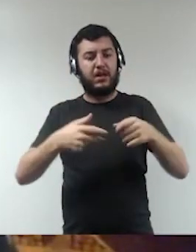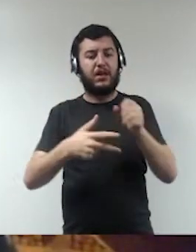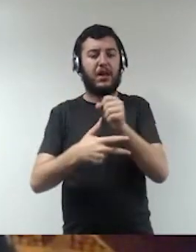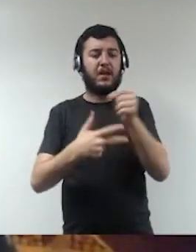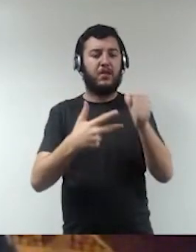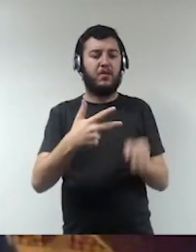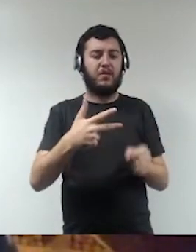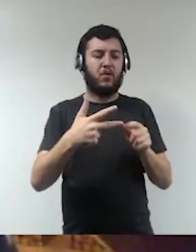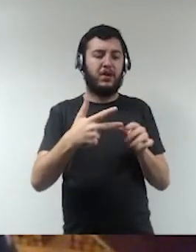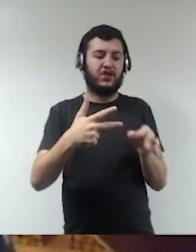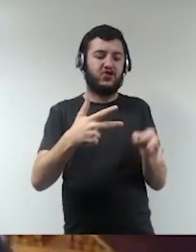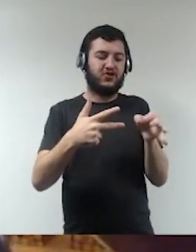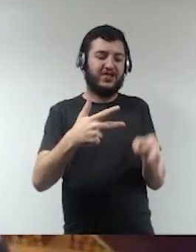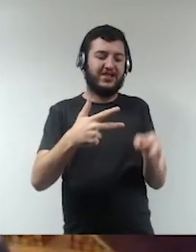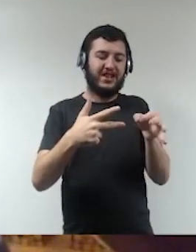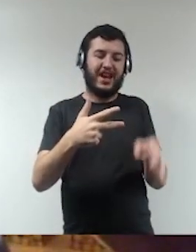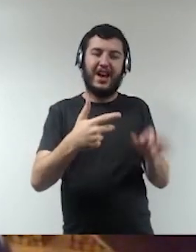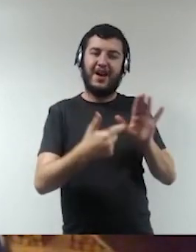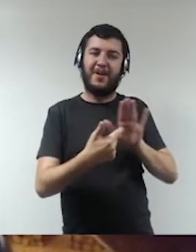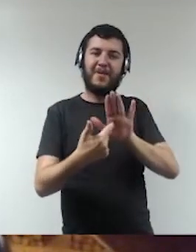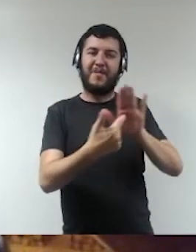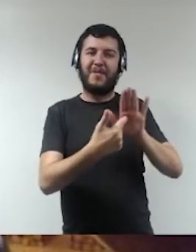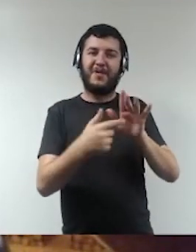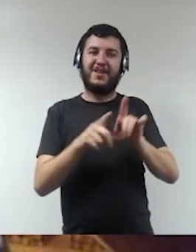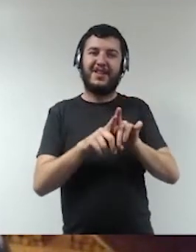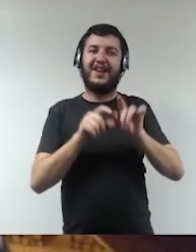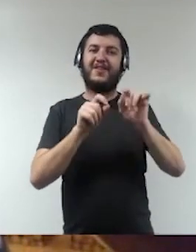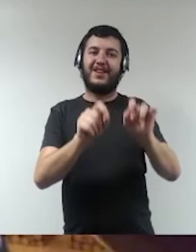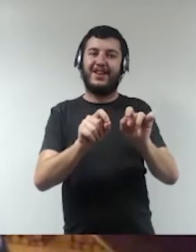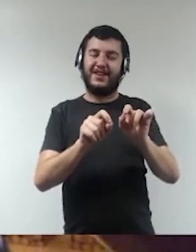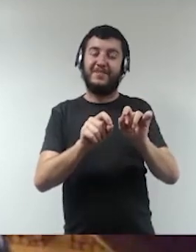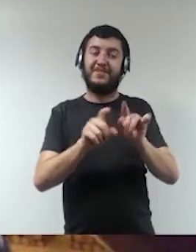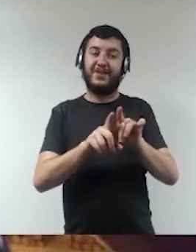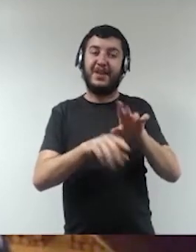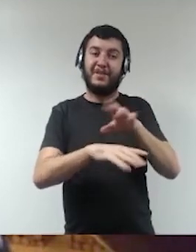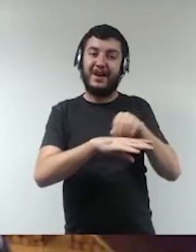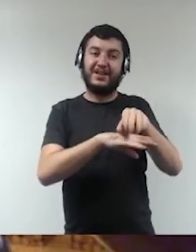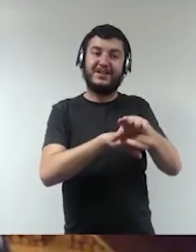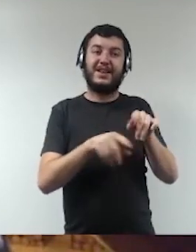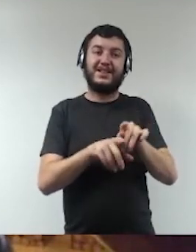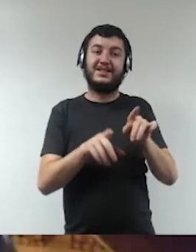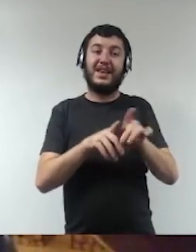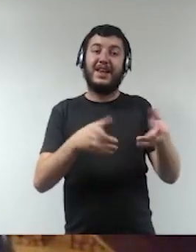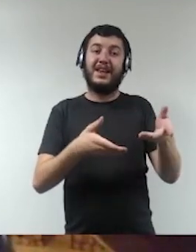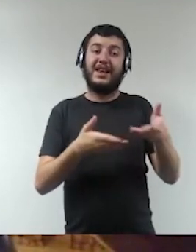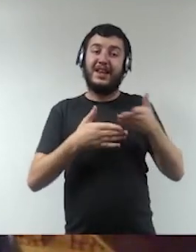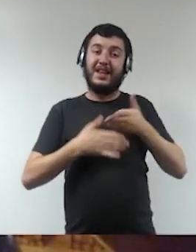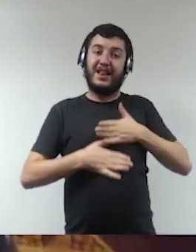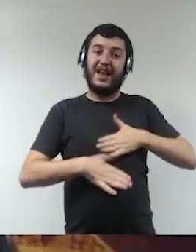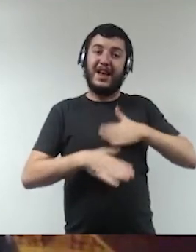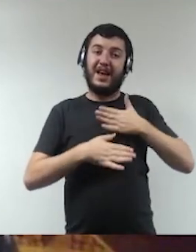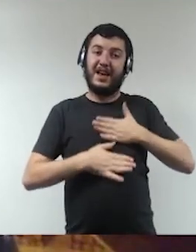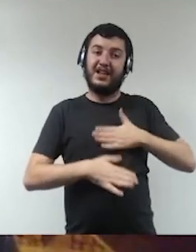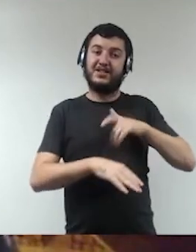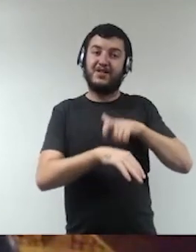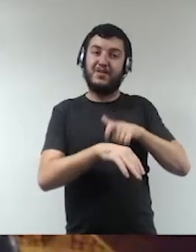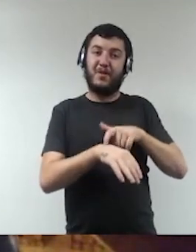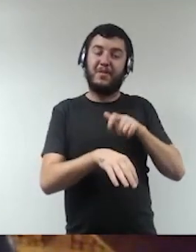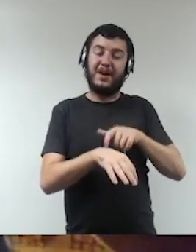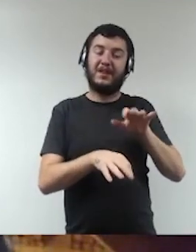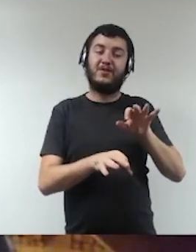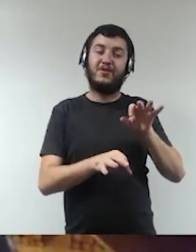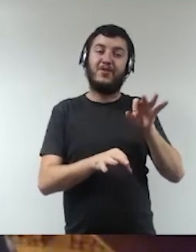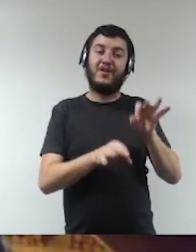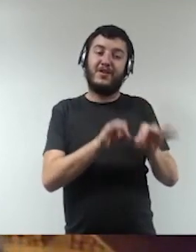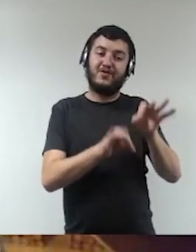levar serenidade e segurança jurídica ao prolatar suas decisões. E como eu gero